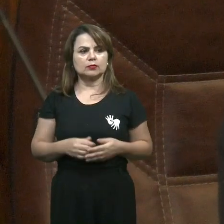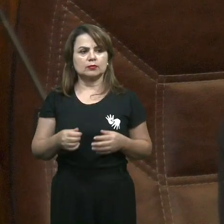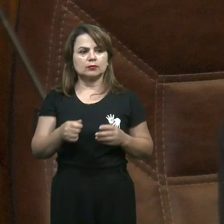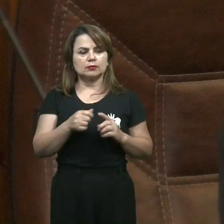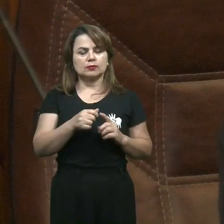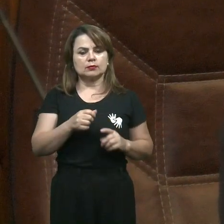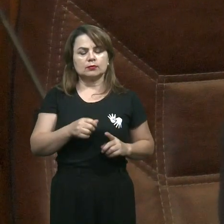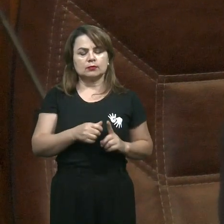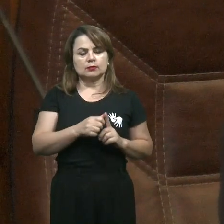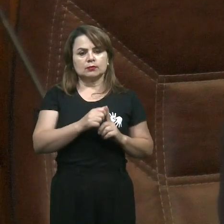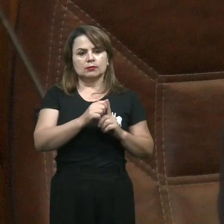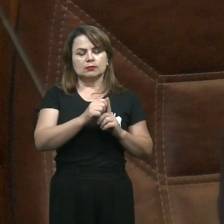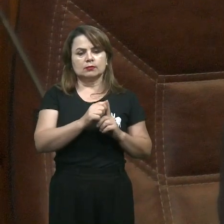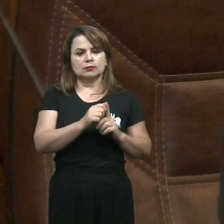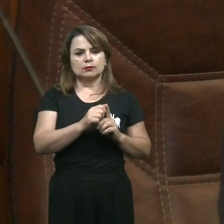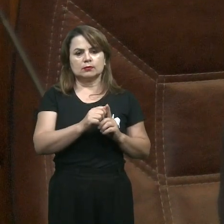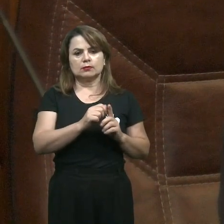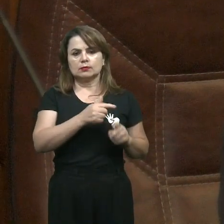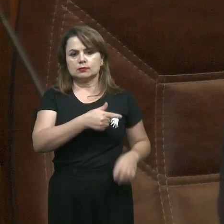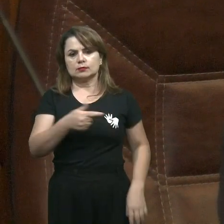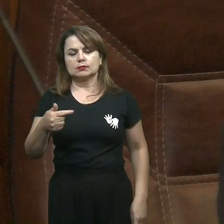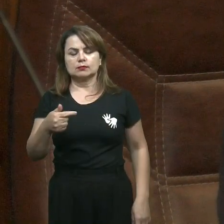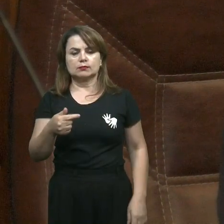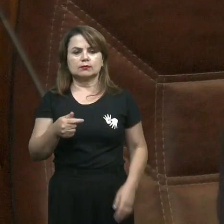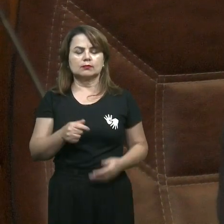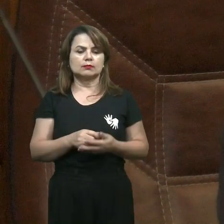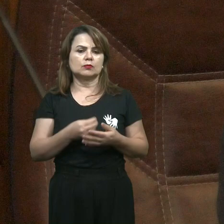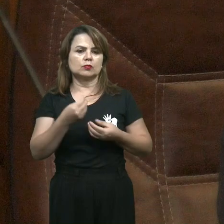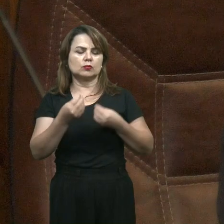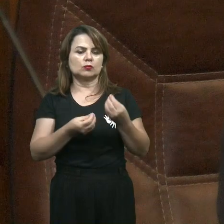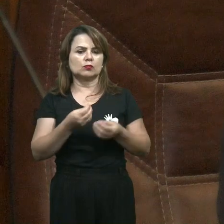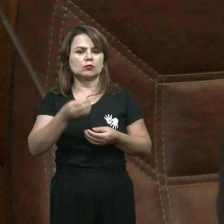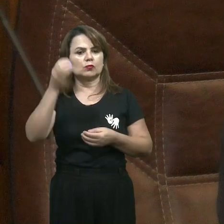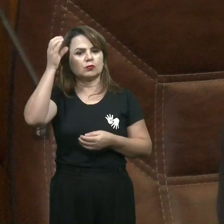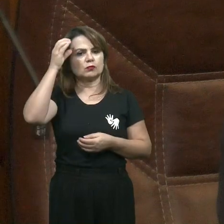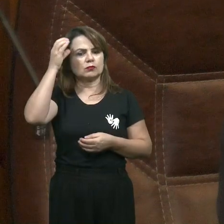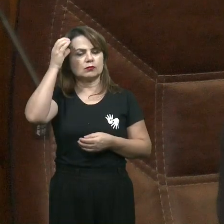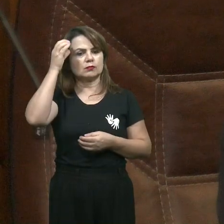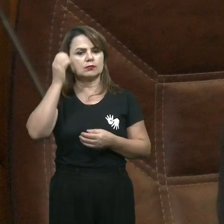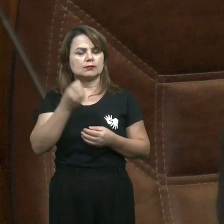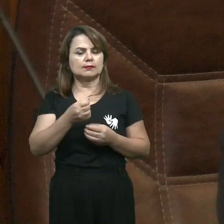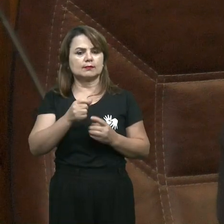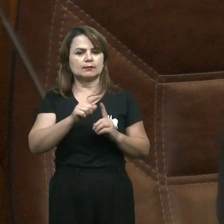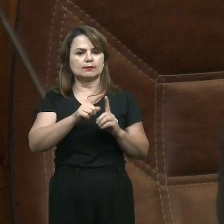de conscientização sobre o uso da pílula do dia seguinte, a semana da Miss Primavera e Mr. Bell.